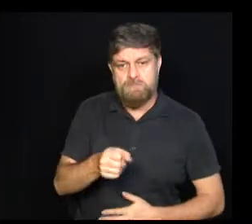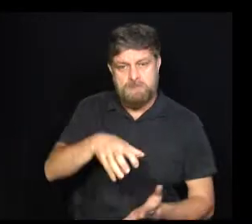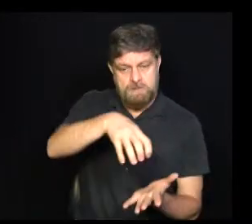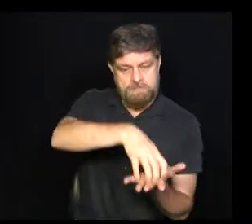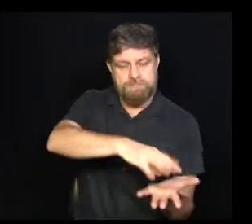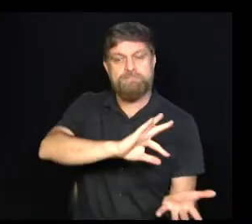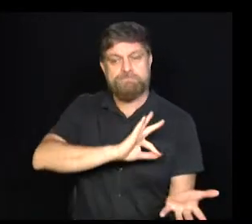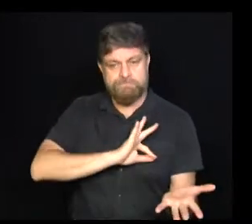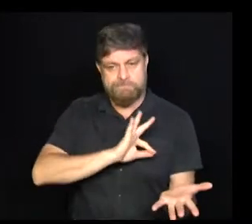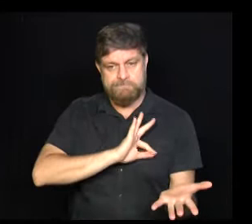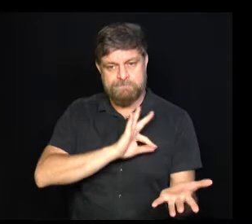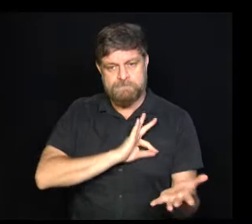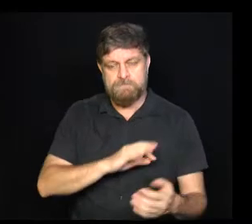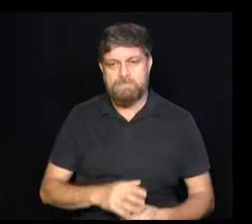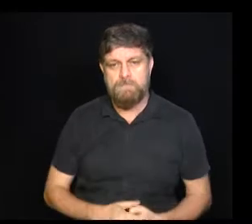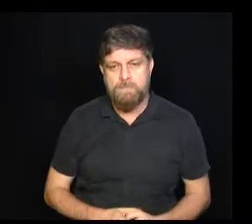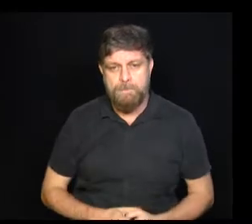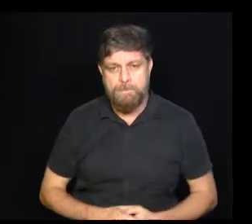policial.